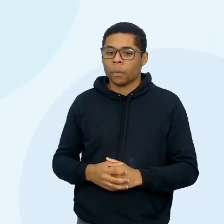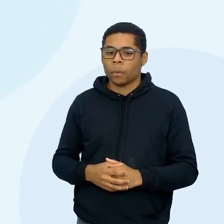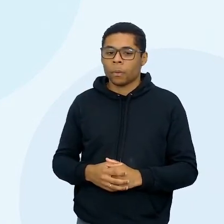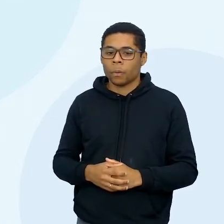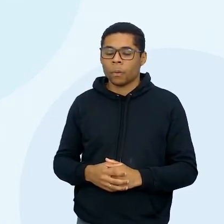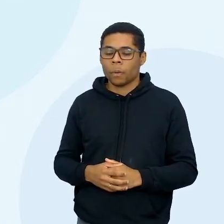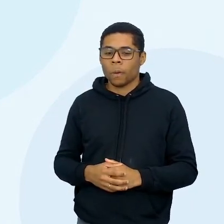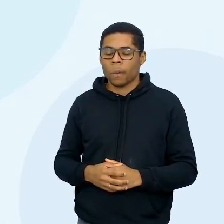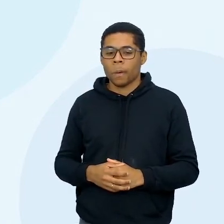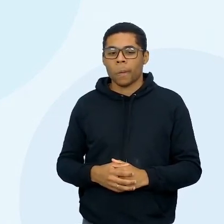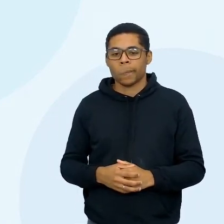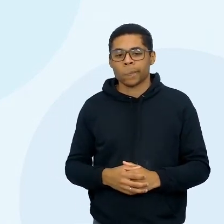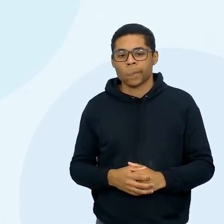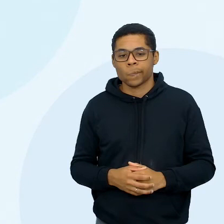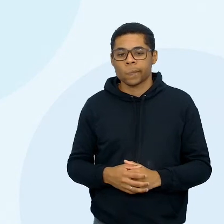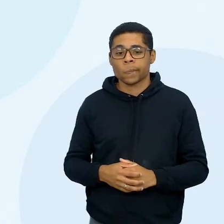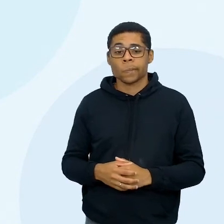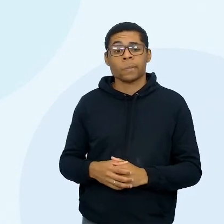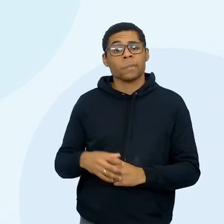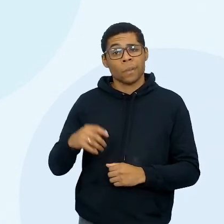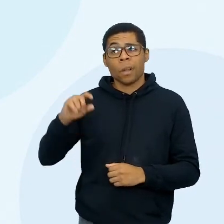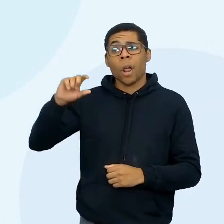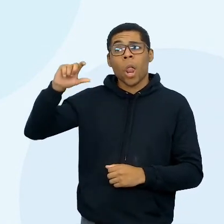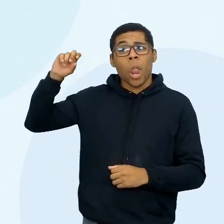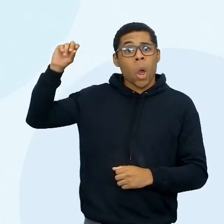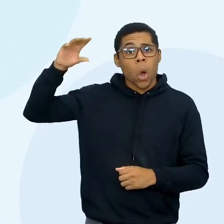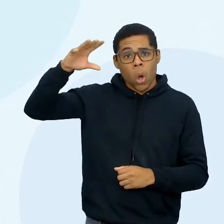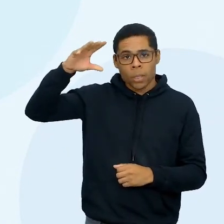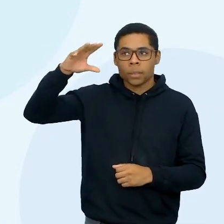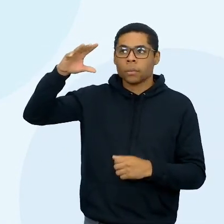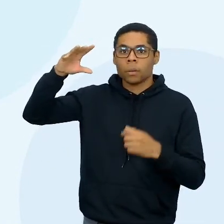eu estou aproveitando.